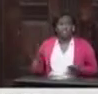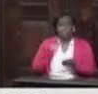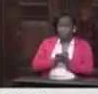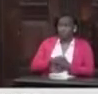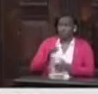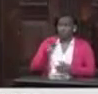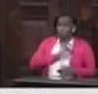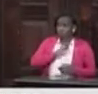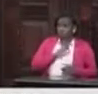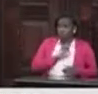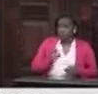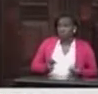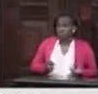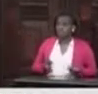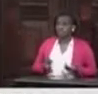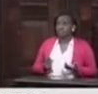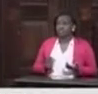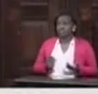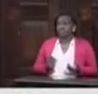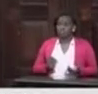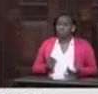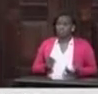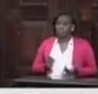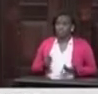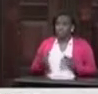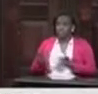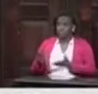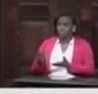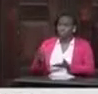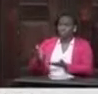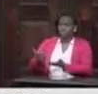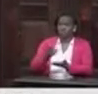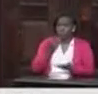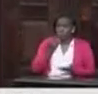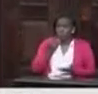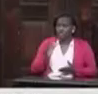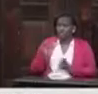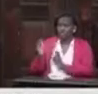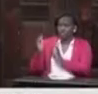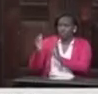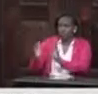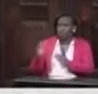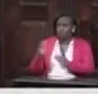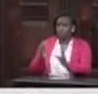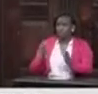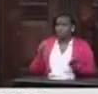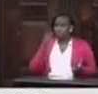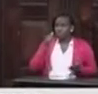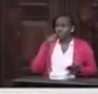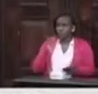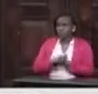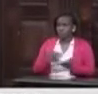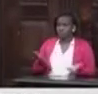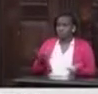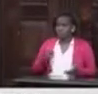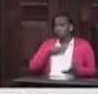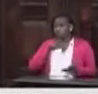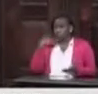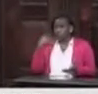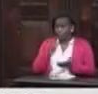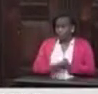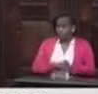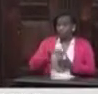que se cotizam para comprar cesta básica para as pensionistas. Então, além de perder o seu